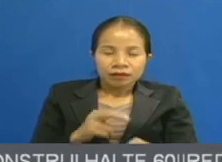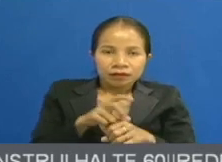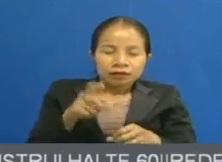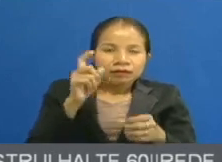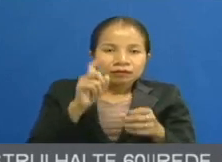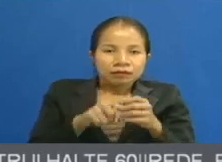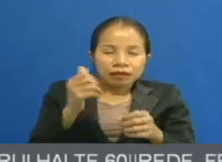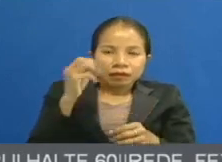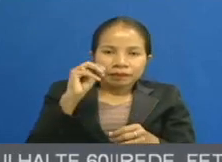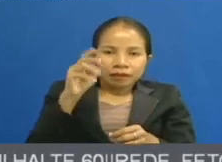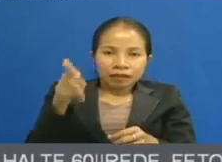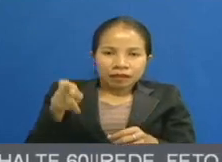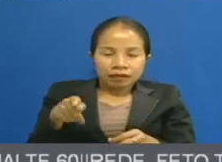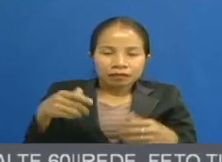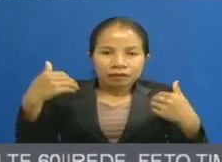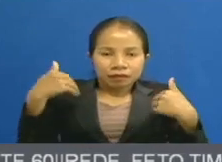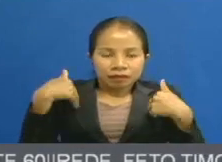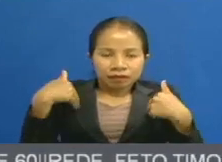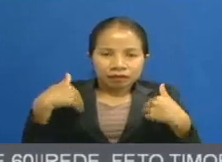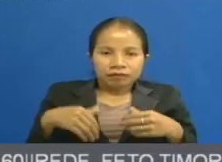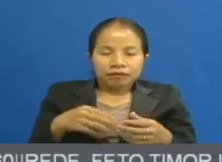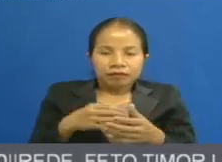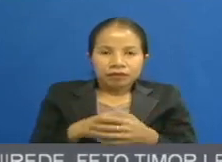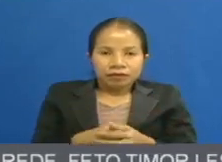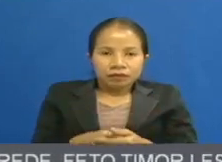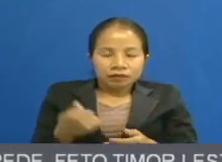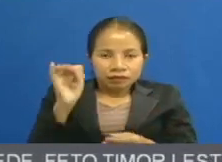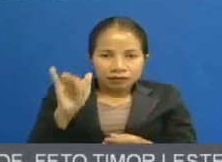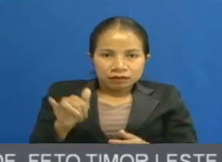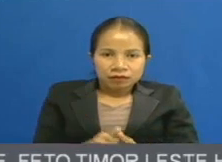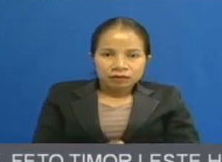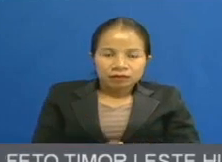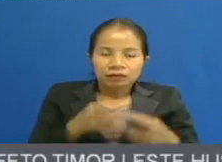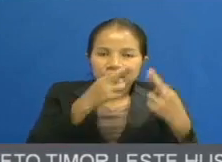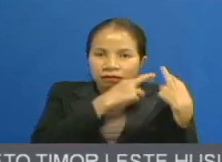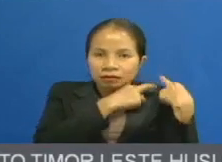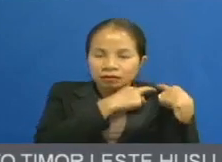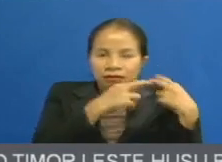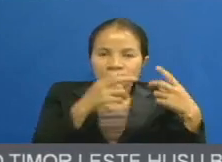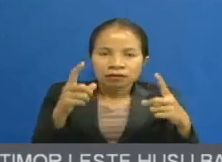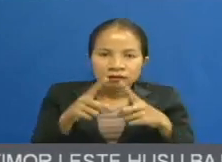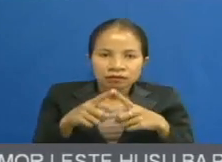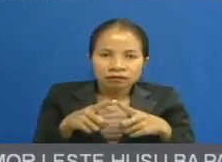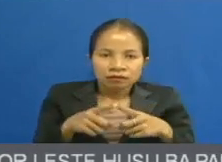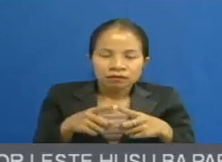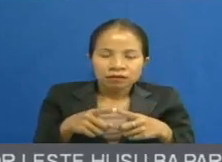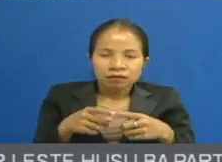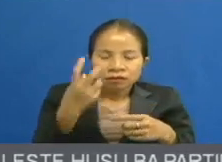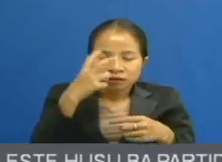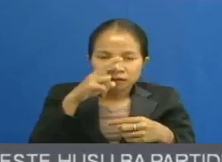Petróleo no Minerais, e a direção era a direção downstream, sira ma nini papel ba pa halo inspeção